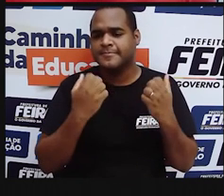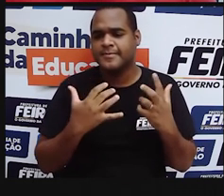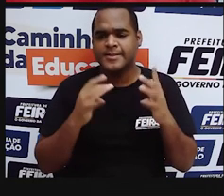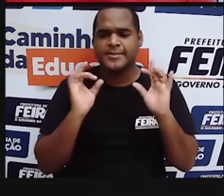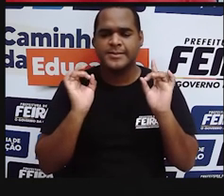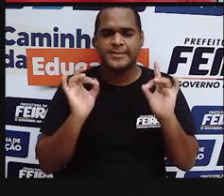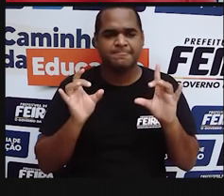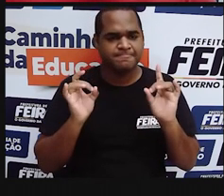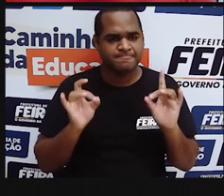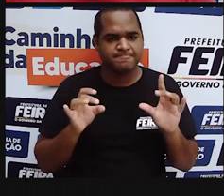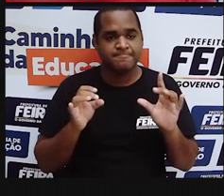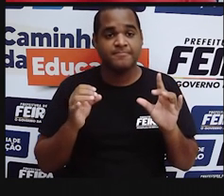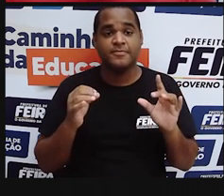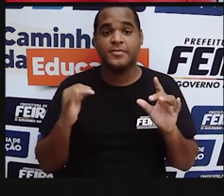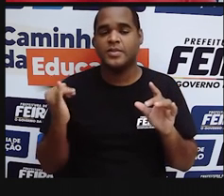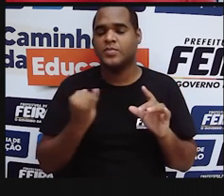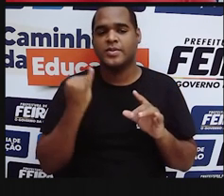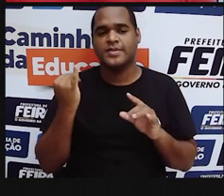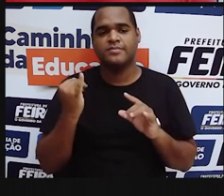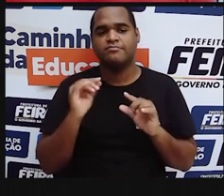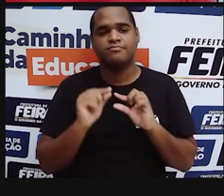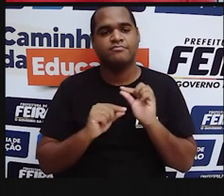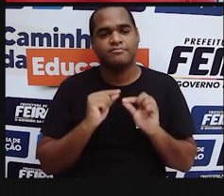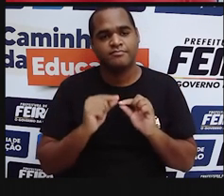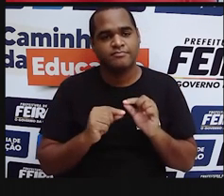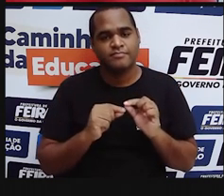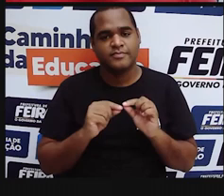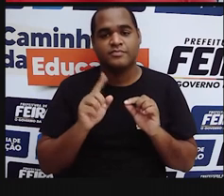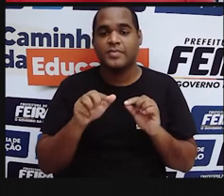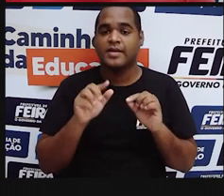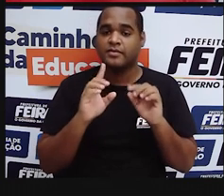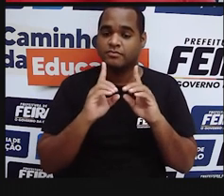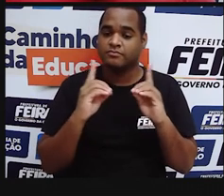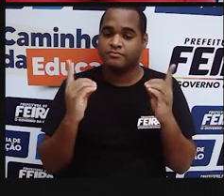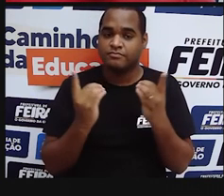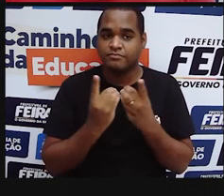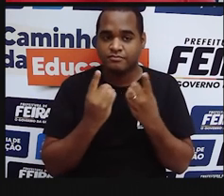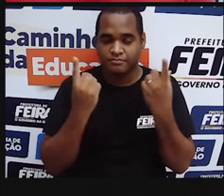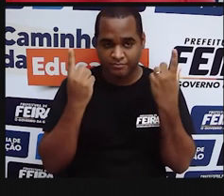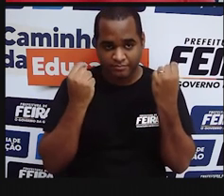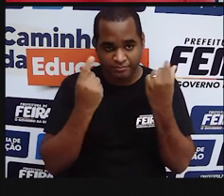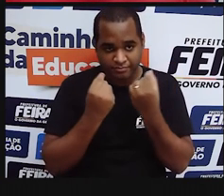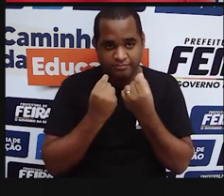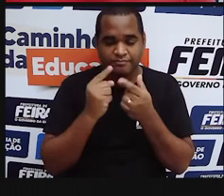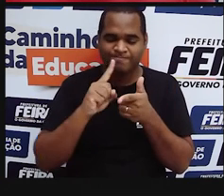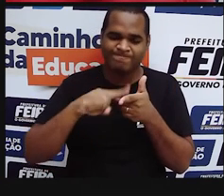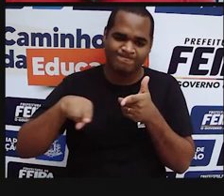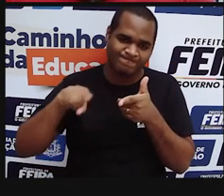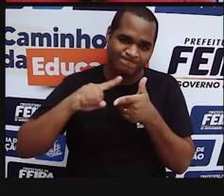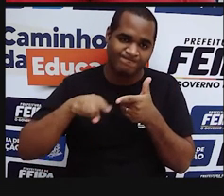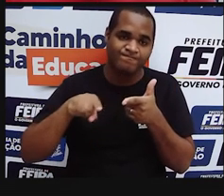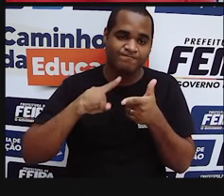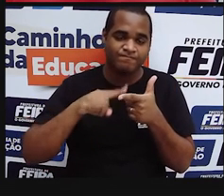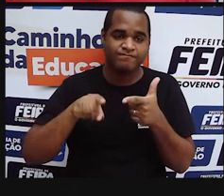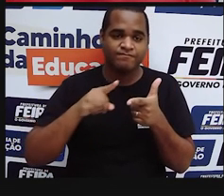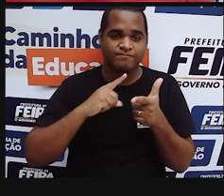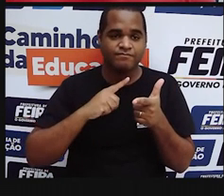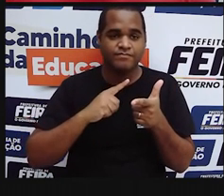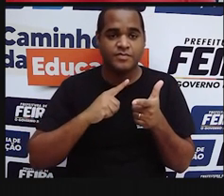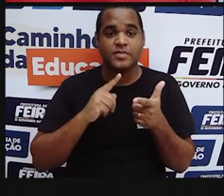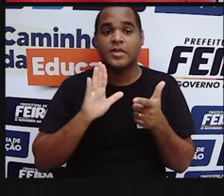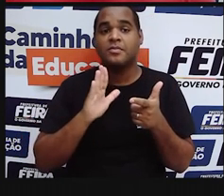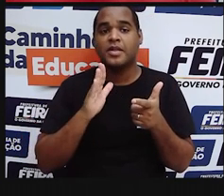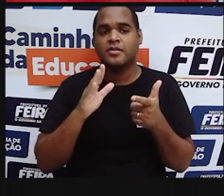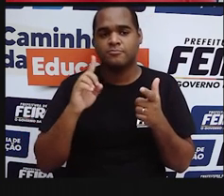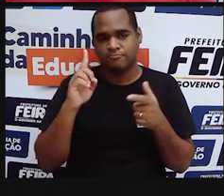acham essa fórmula maravilhosa que é a democracia. Uma democracia, no caso grego, problemática, mas